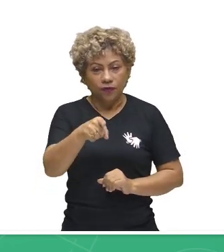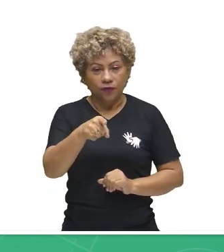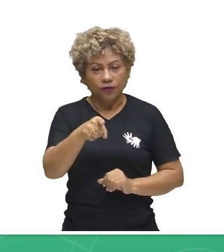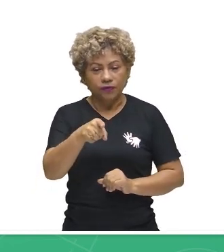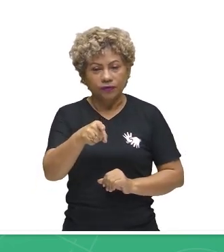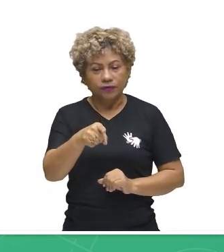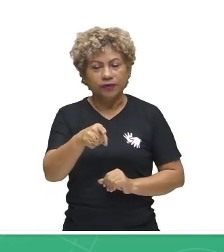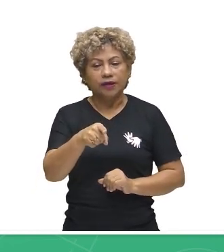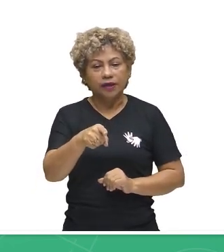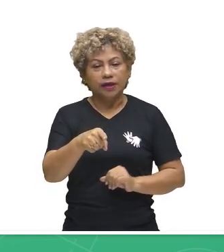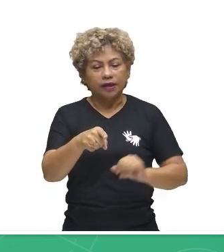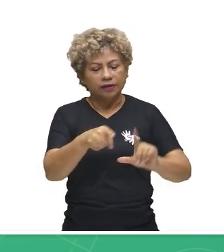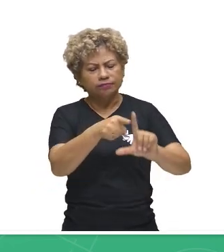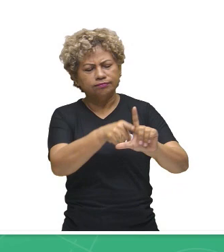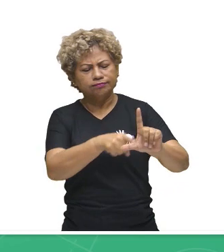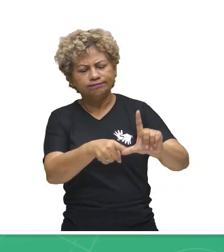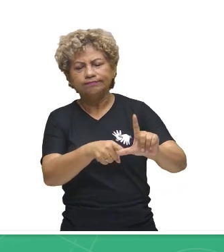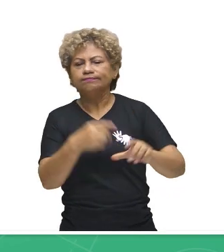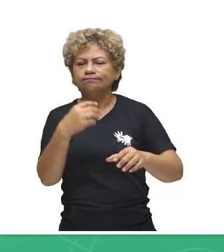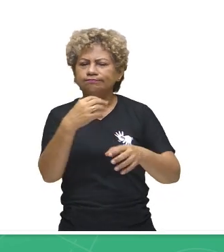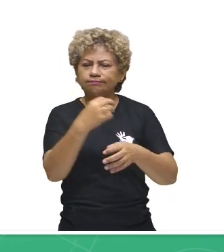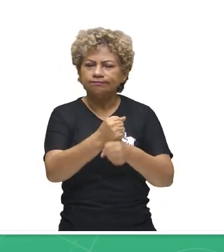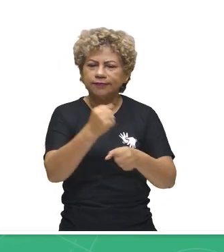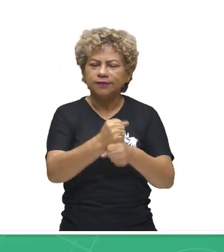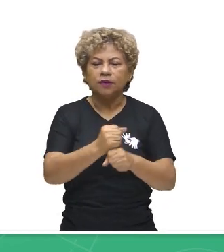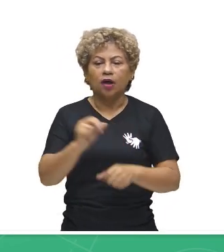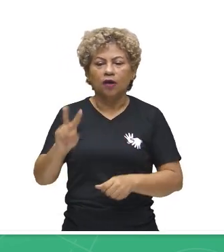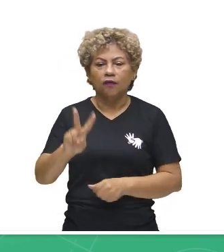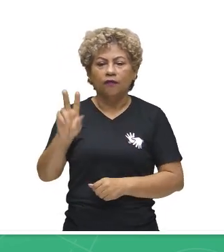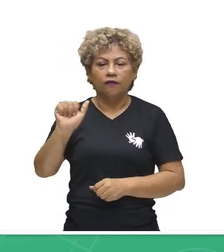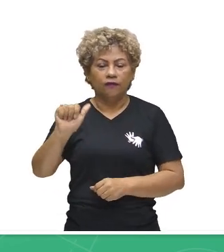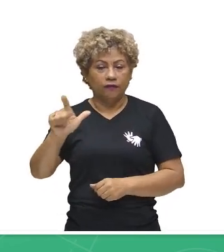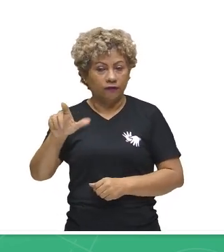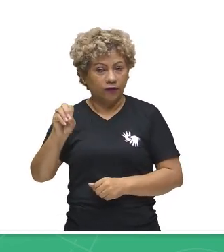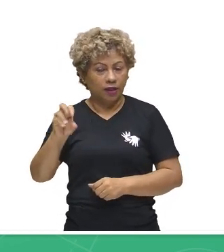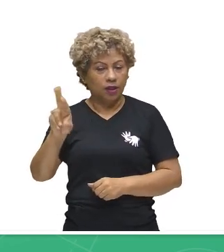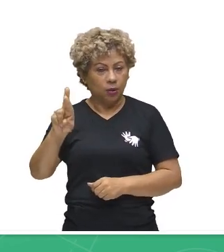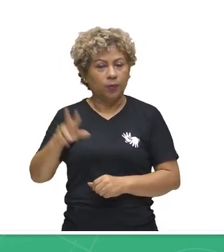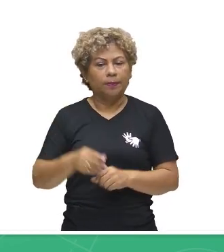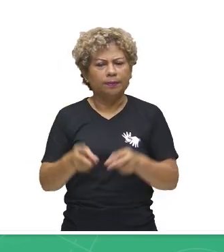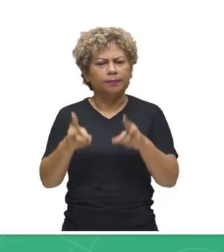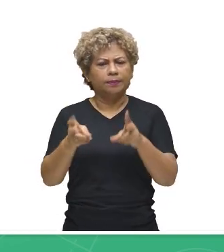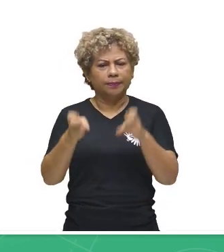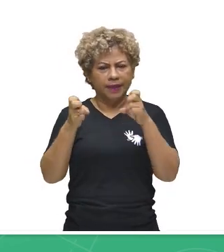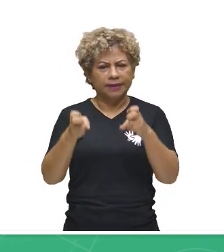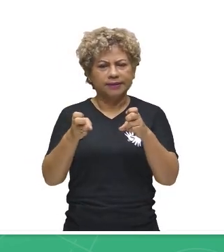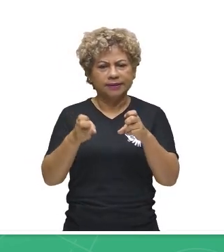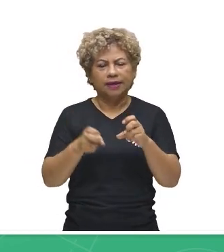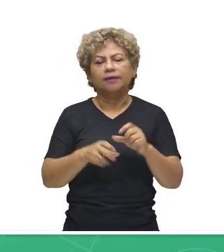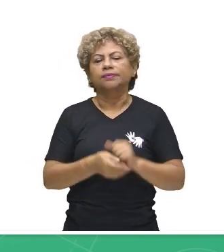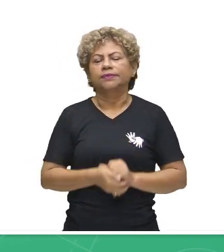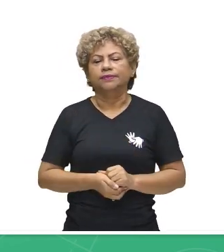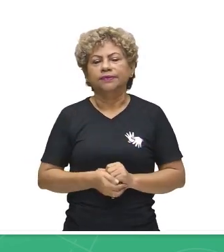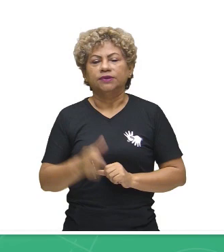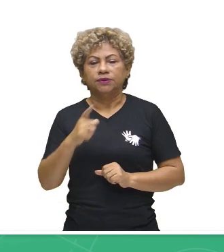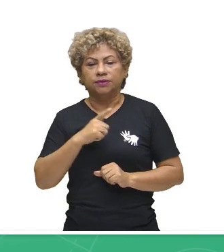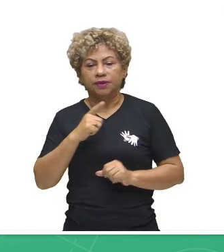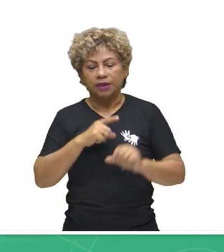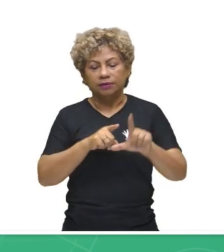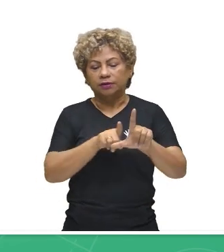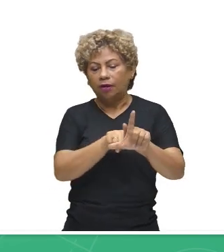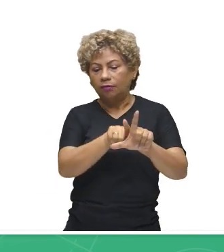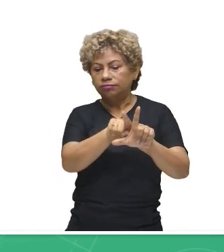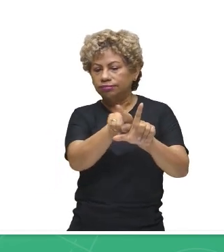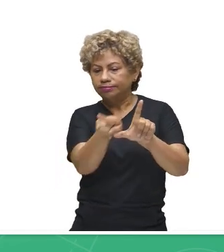extrair os valores daqui, ó. Temos a inclinação da reta, quando se tem o ângulo,